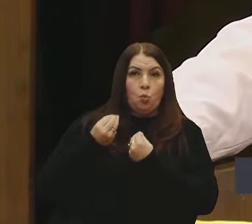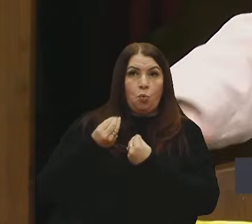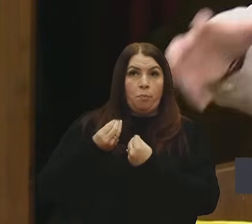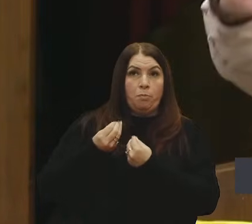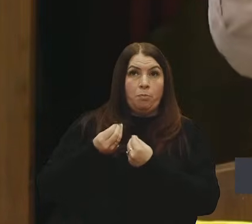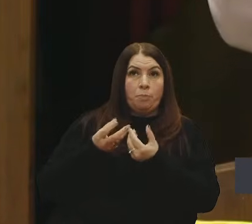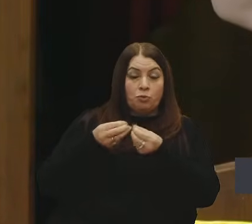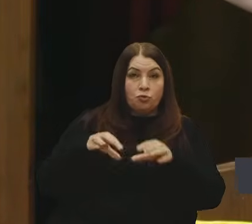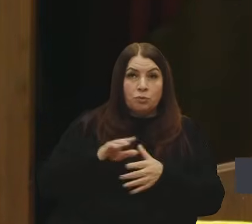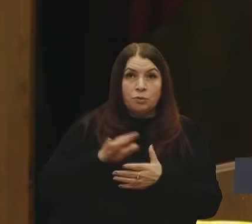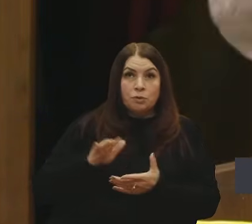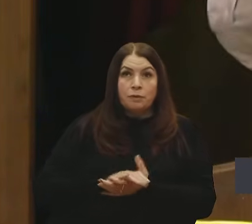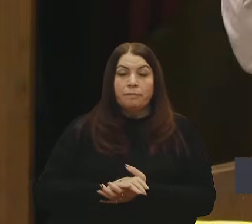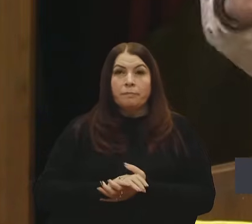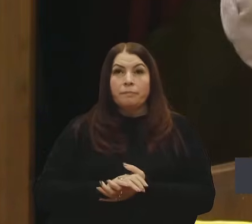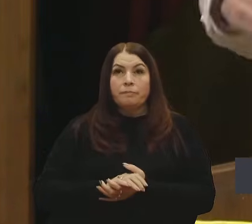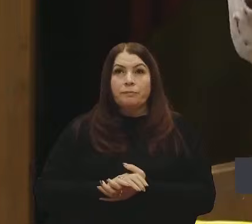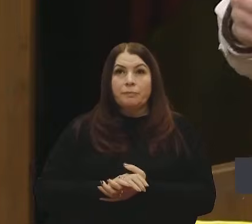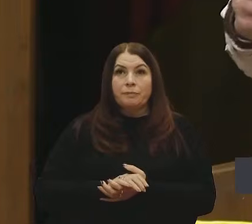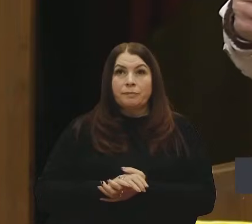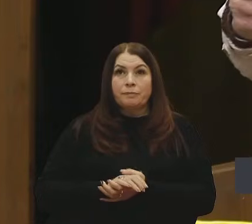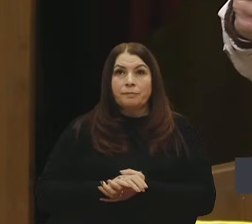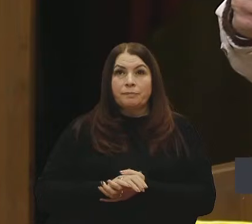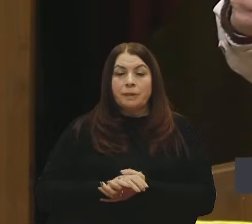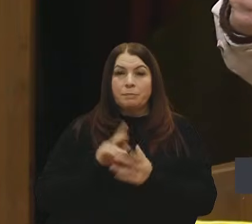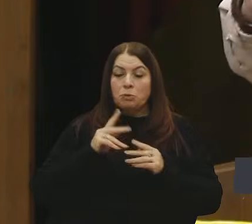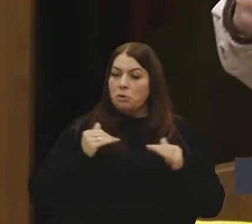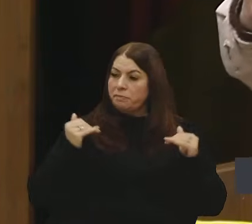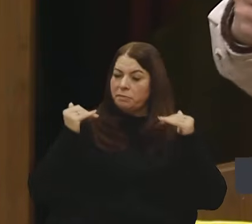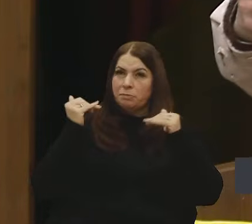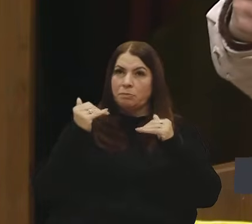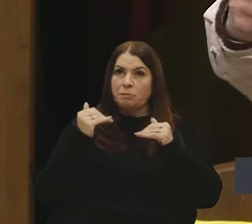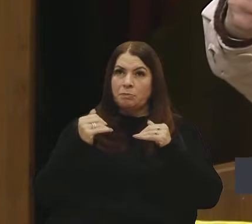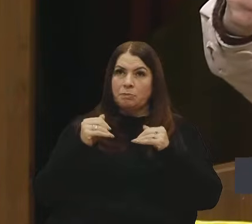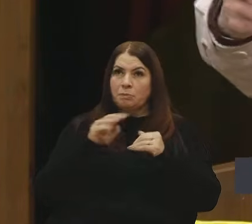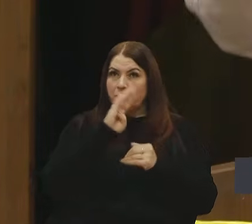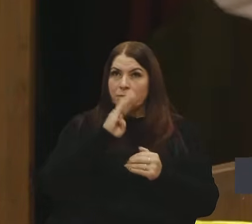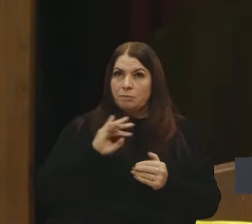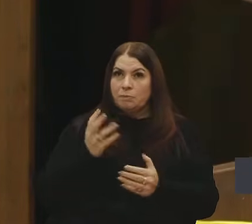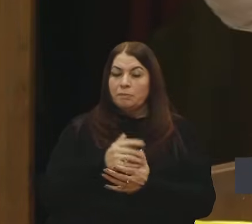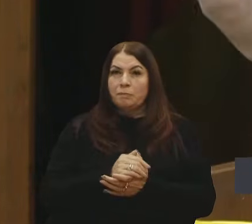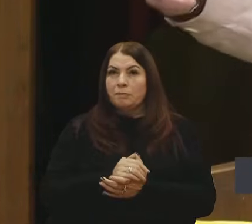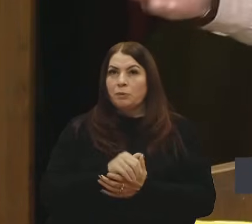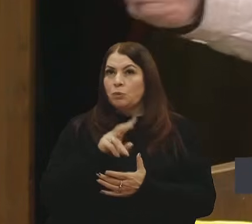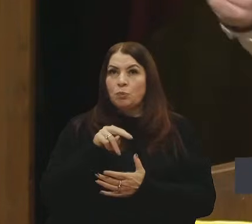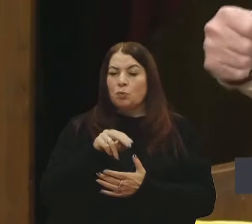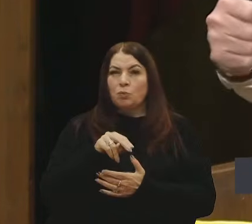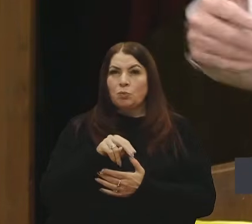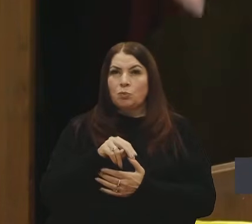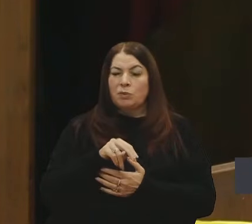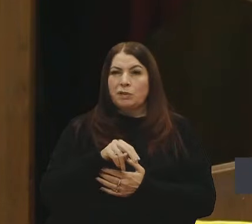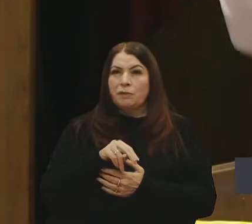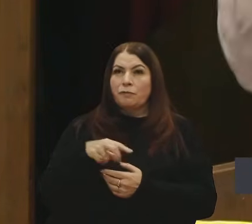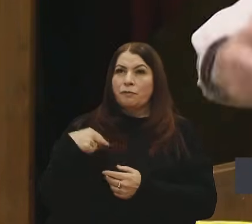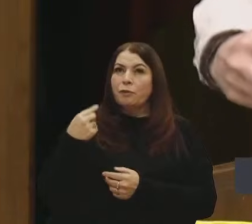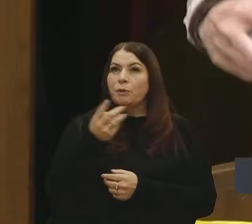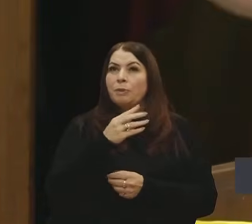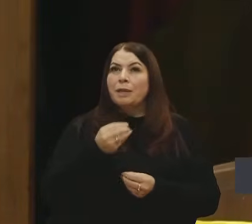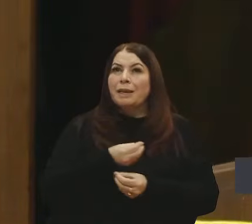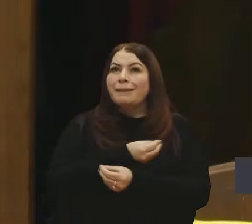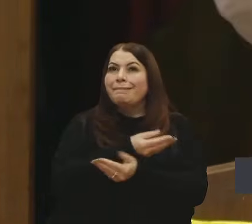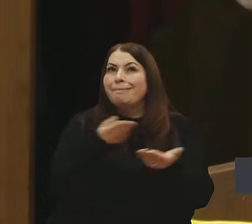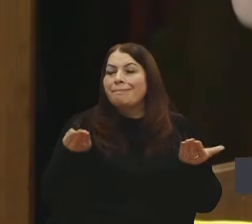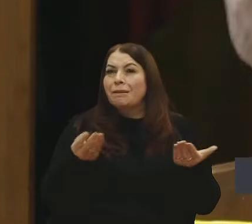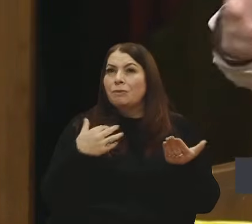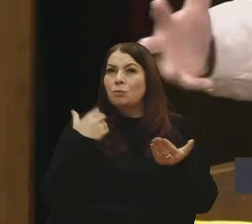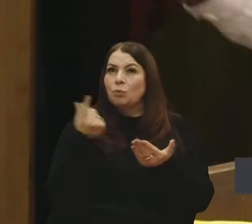danoso a burguesia nacional, ela nunca foi nacionalista, ela é entregadora